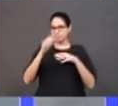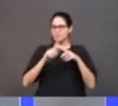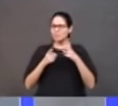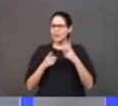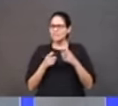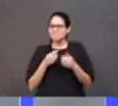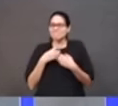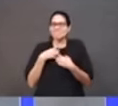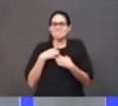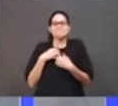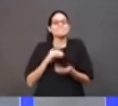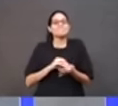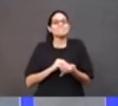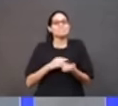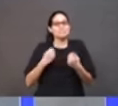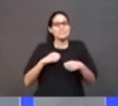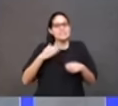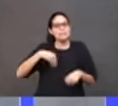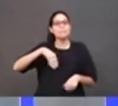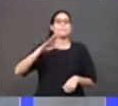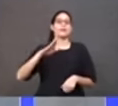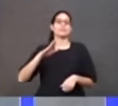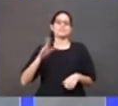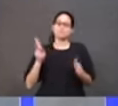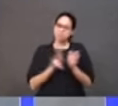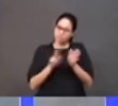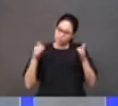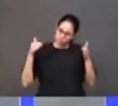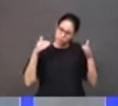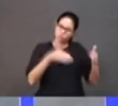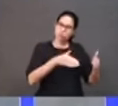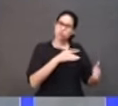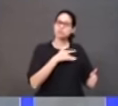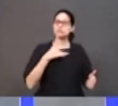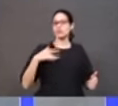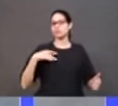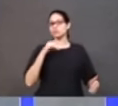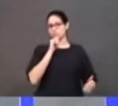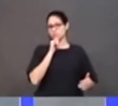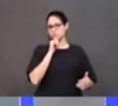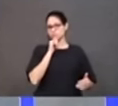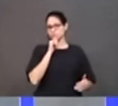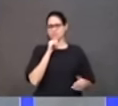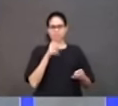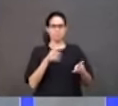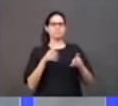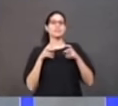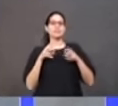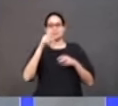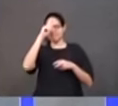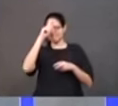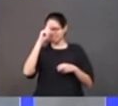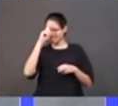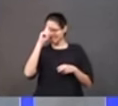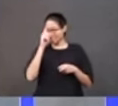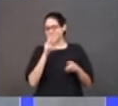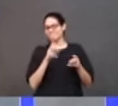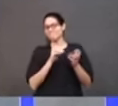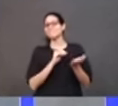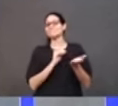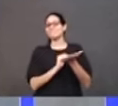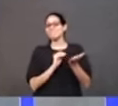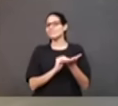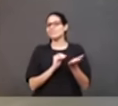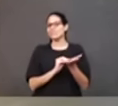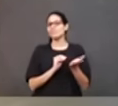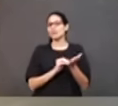mestrados profissionais dirigidos para a área da saúde, que é uma das carências que o hospital nos apontou nas visitas que fizemos lá durante todo